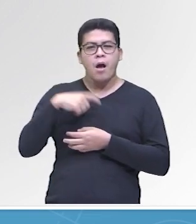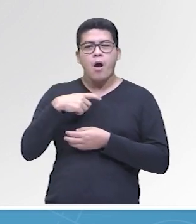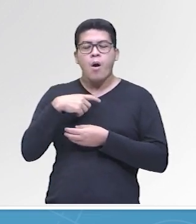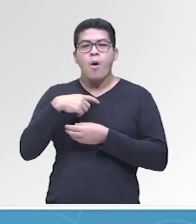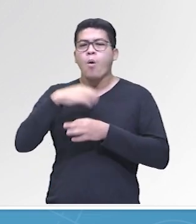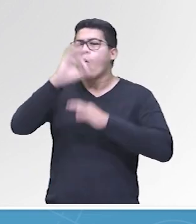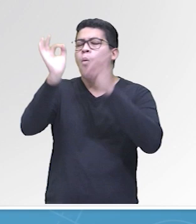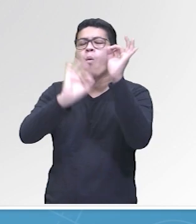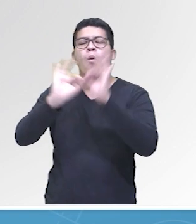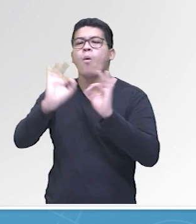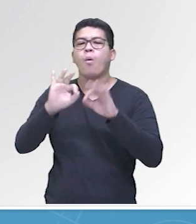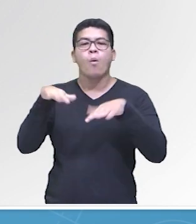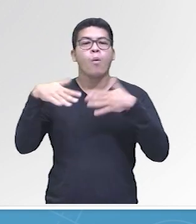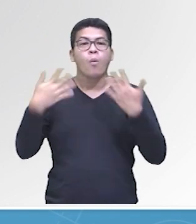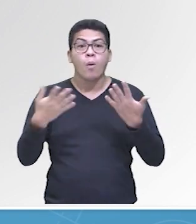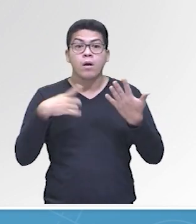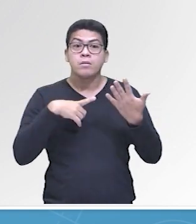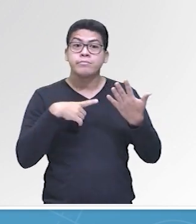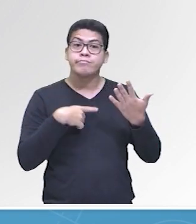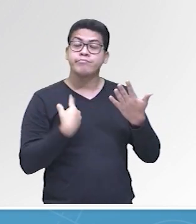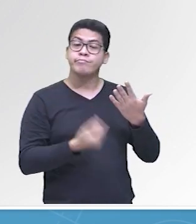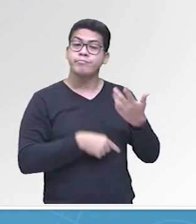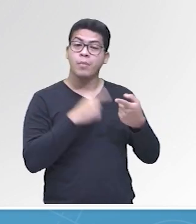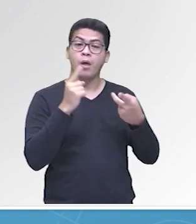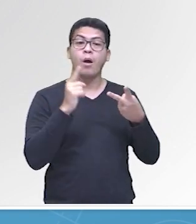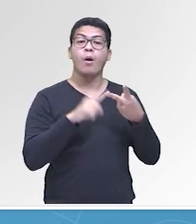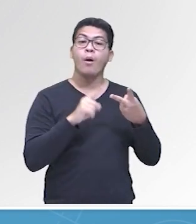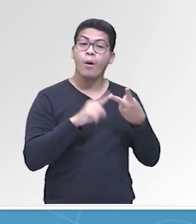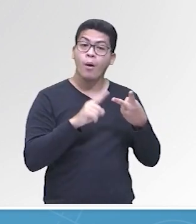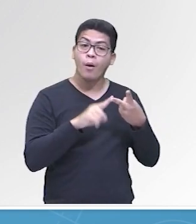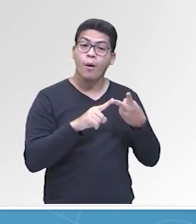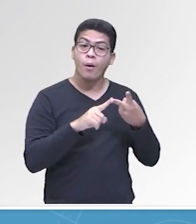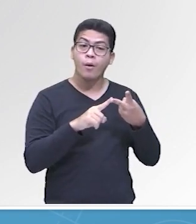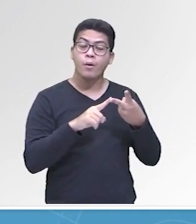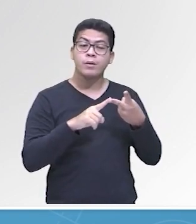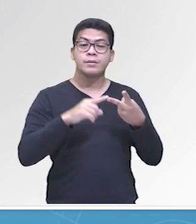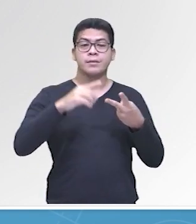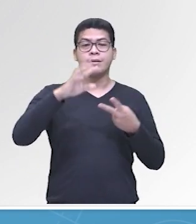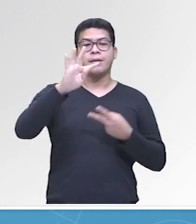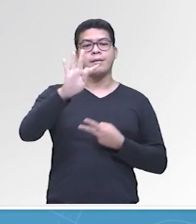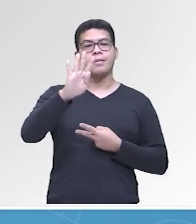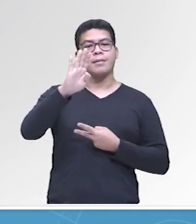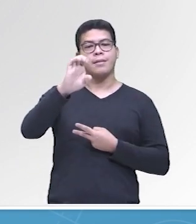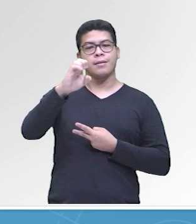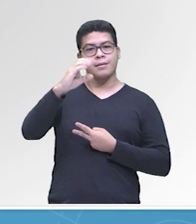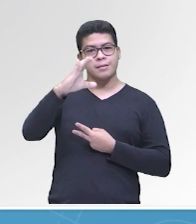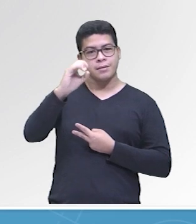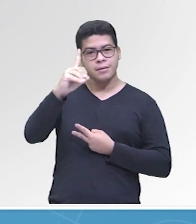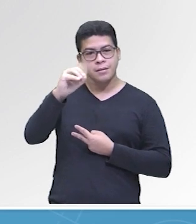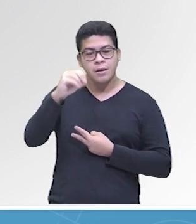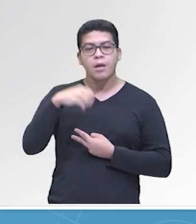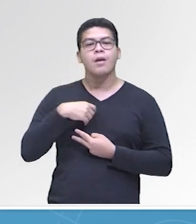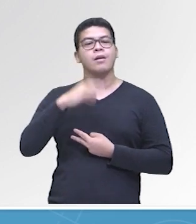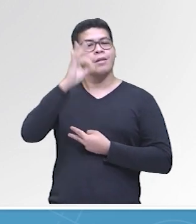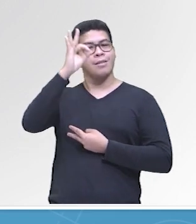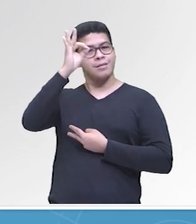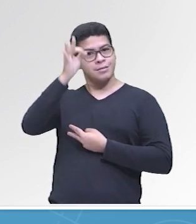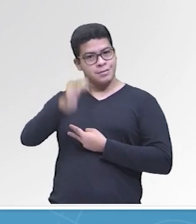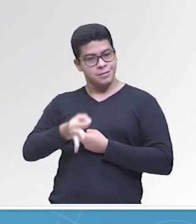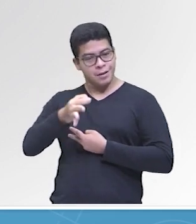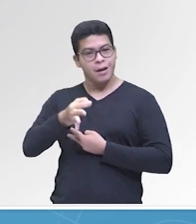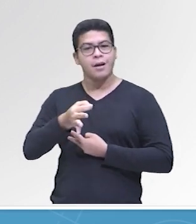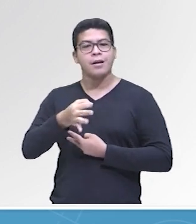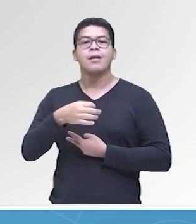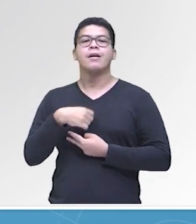que depois da célula, o nível de organização que vem é o tecido, né? São os tecidos, o agrupamento de